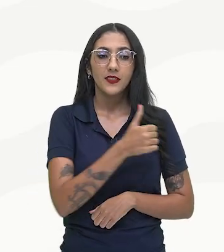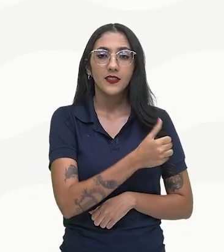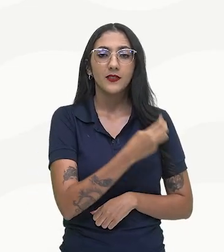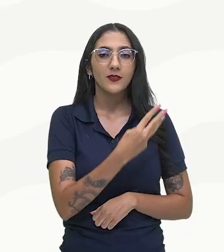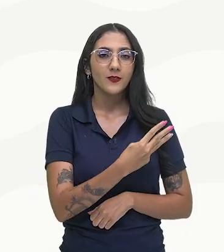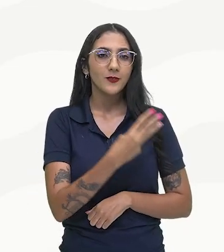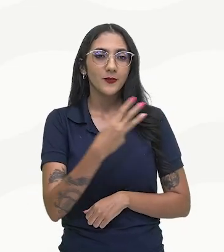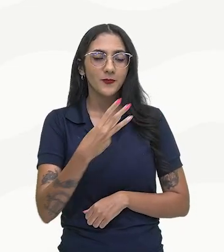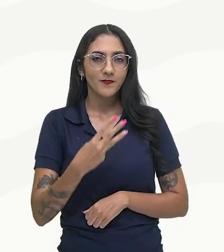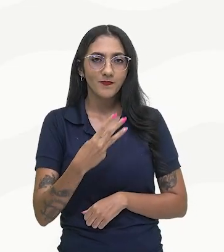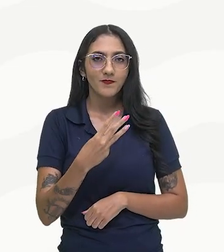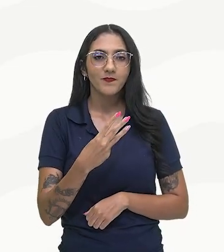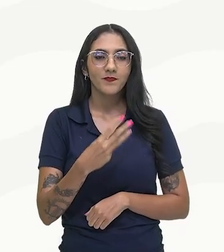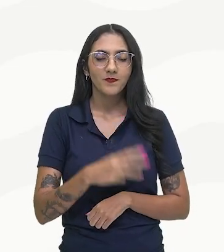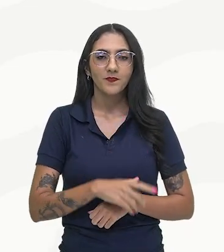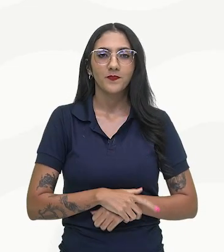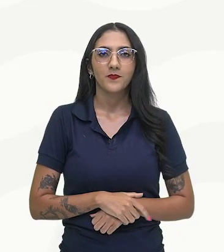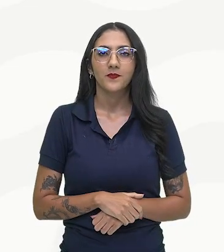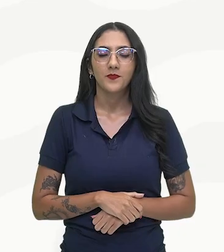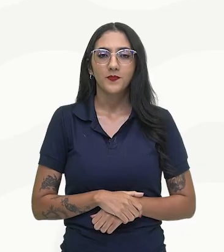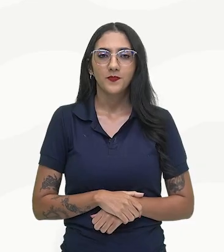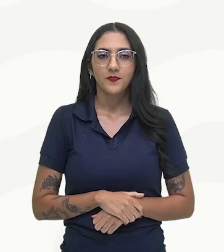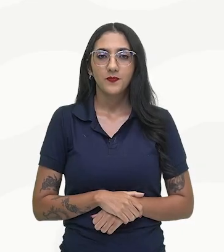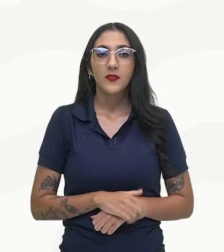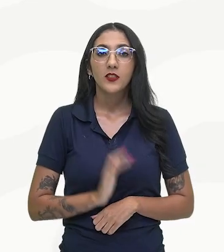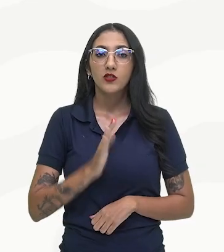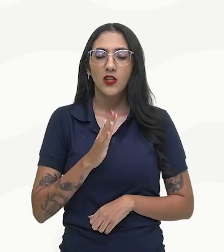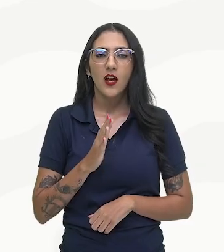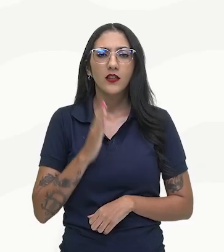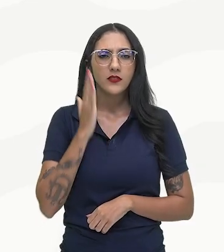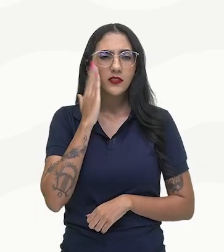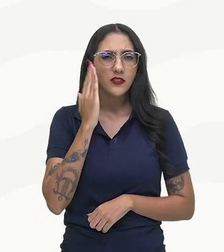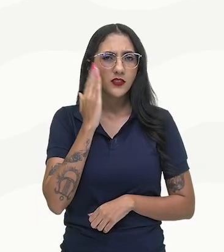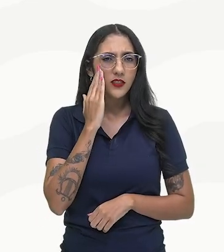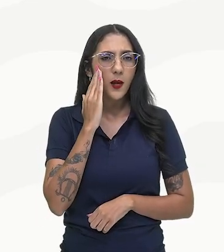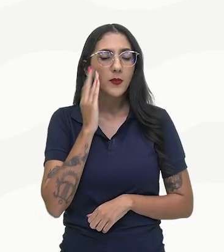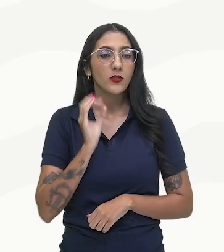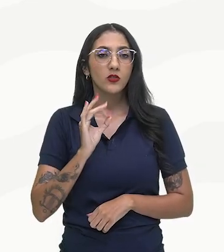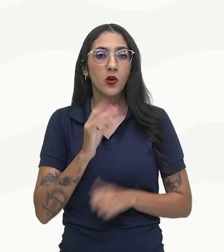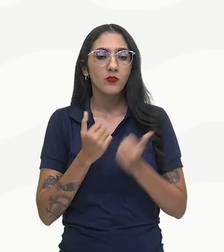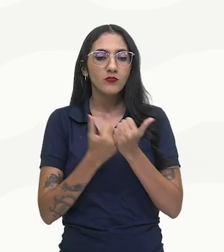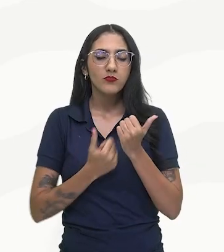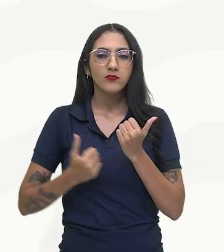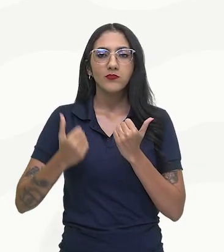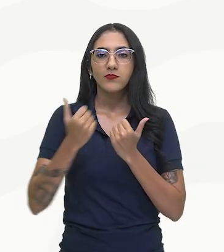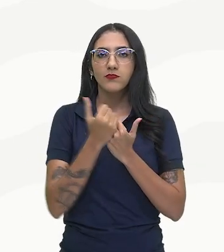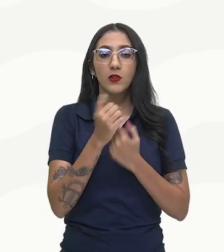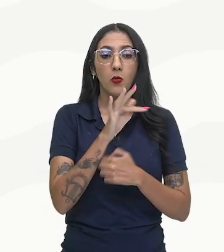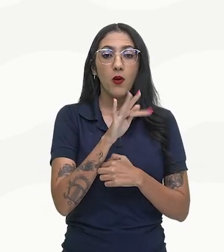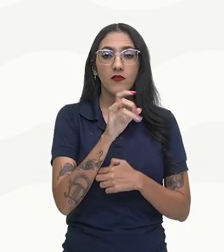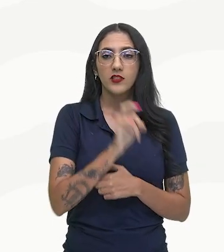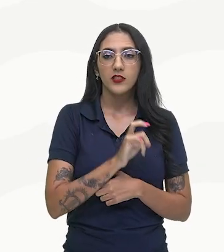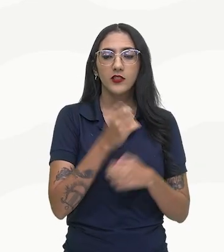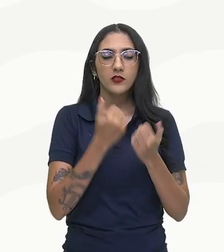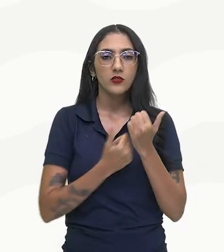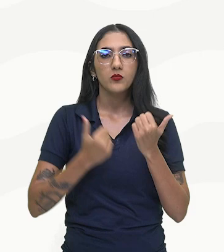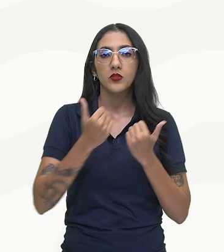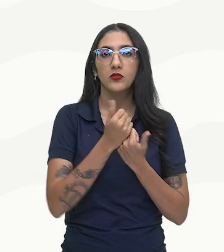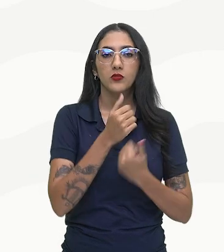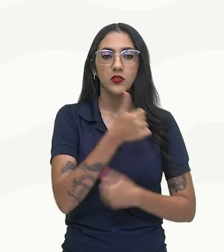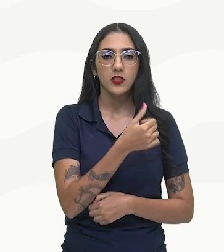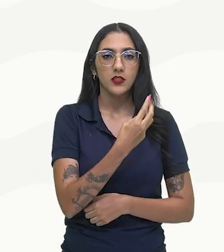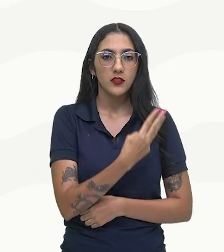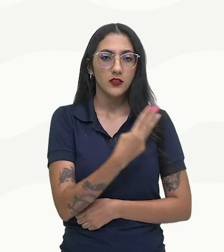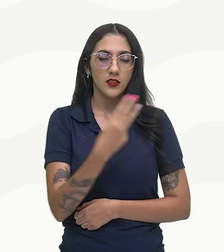133. Exatamente. Então, como nós já temos o valor, a gente substitui o f de x por